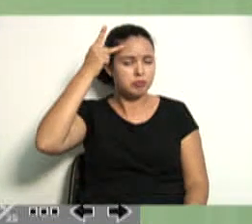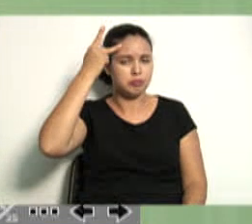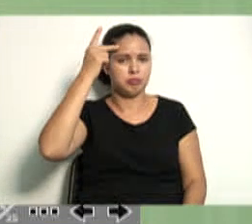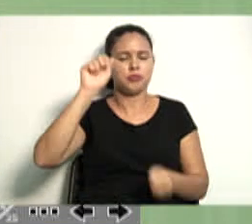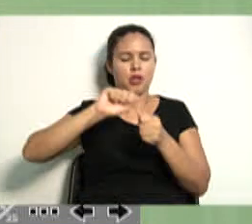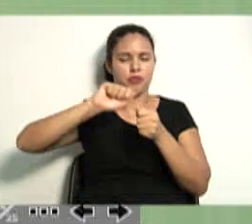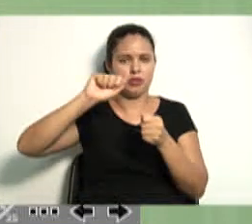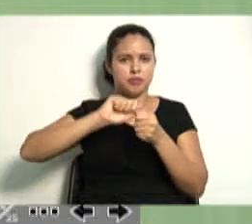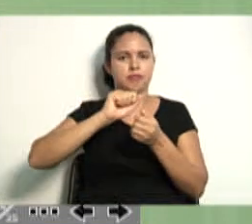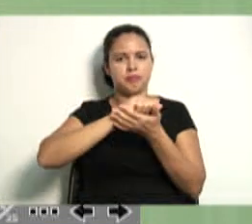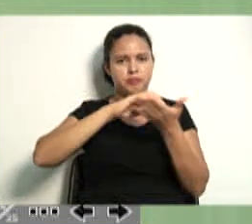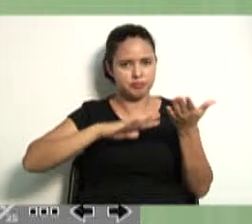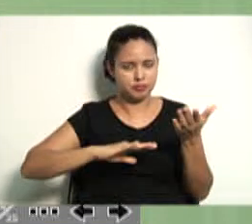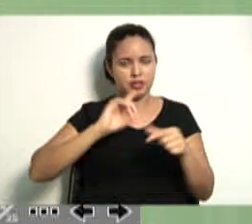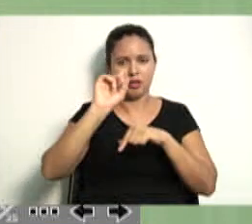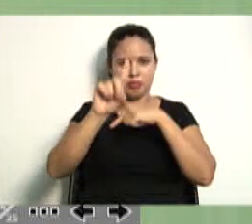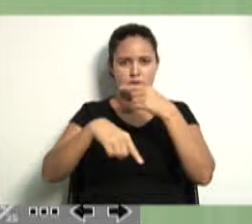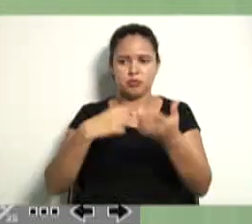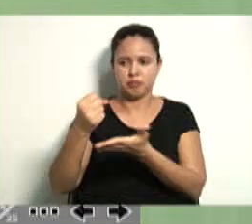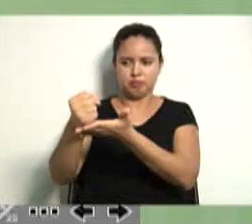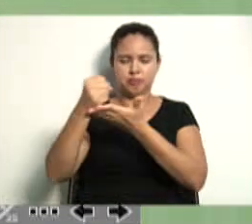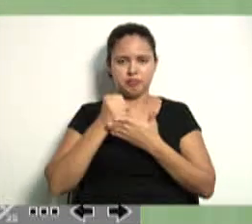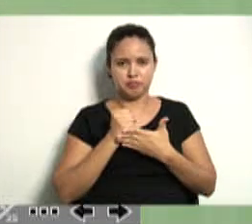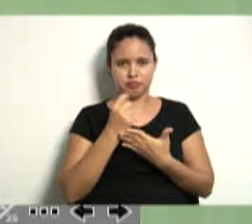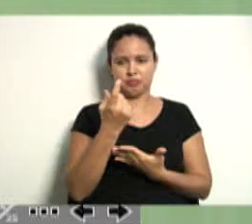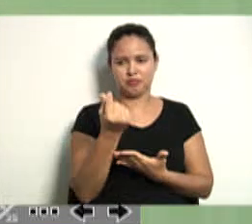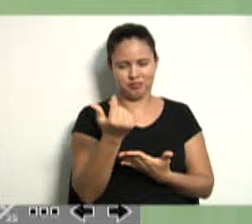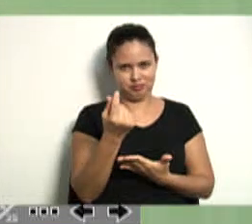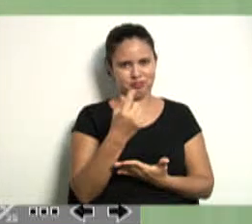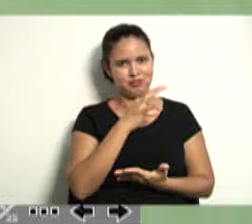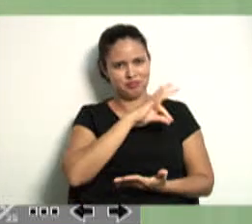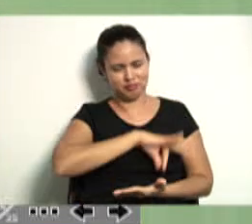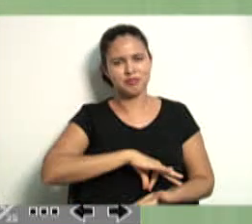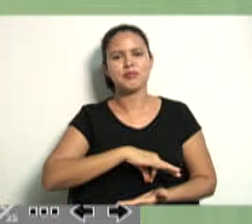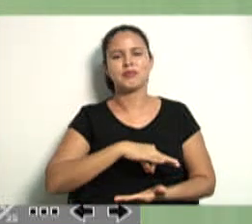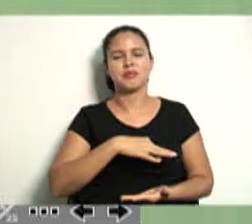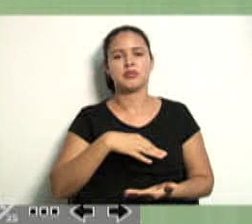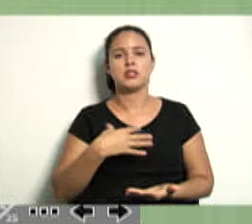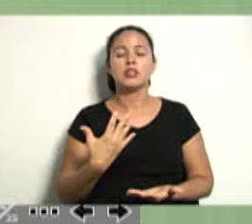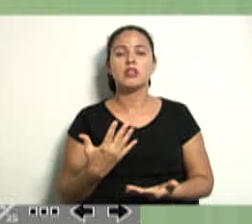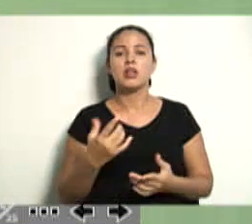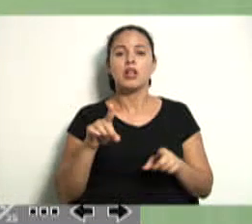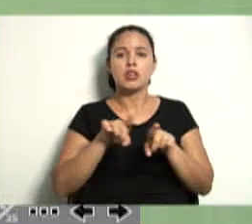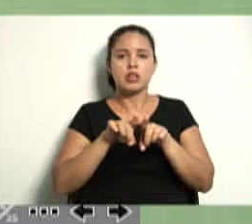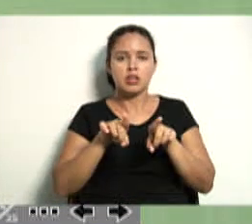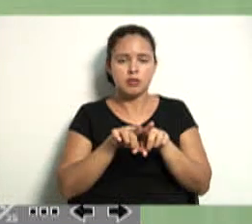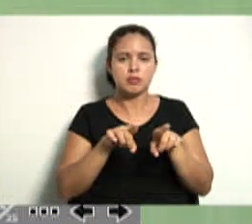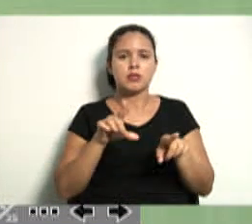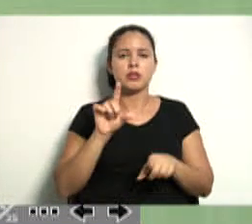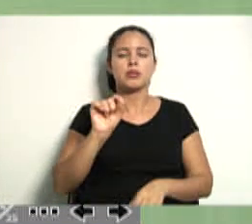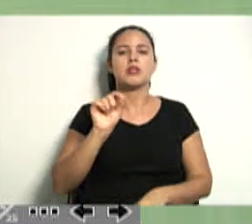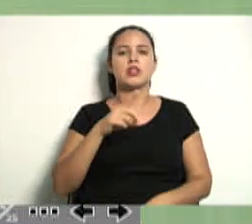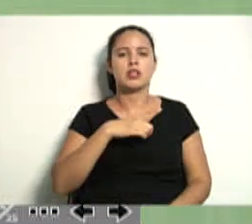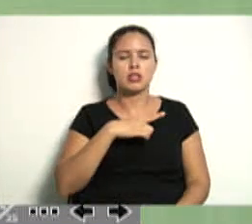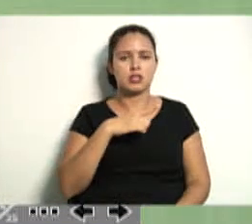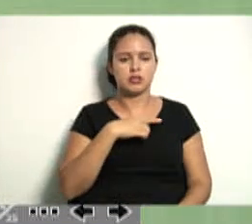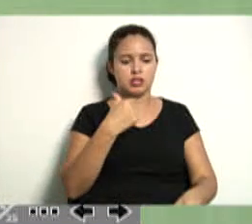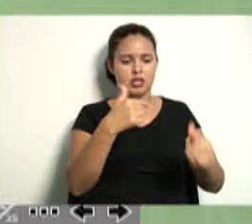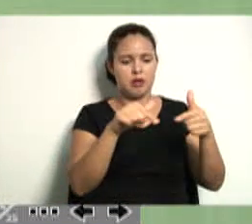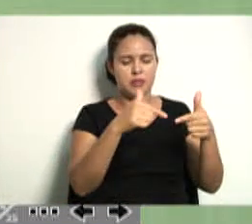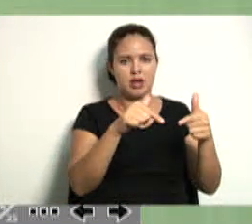atividades e ela recebe por isso. Ok. O trabalho não remunerado é quando executamos